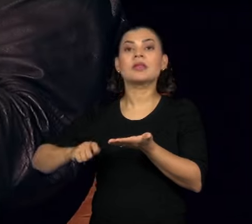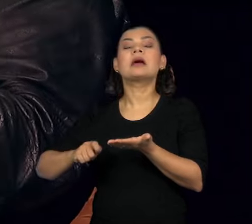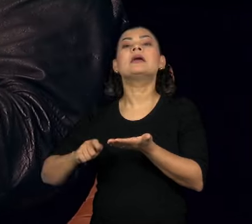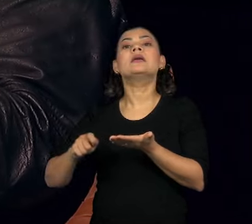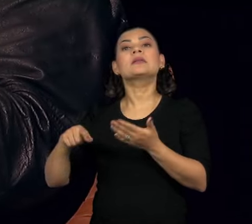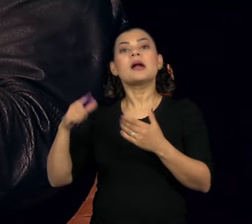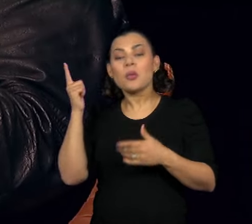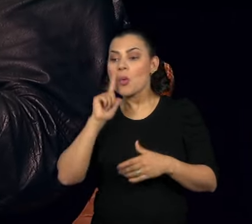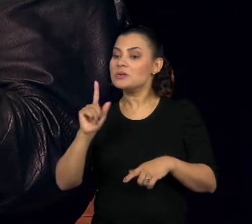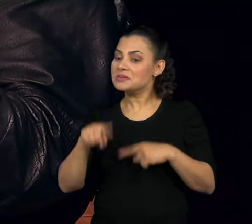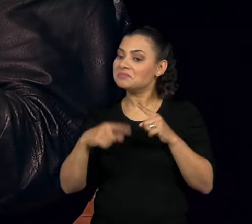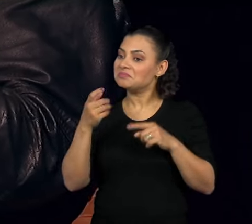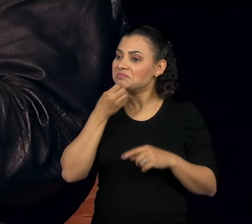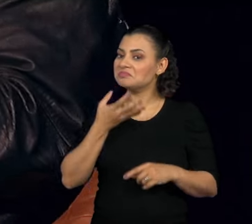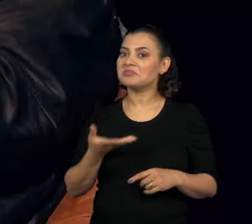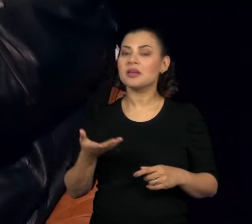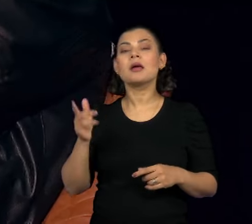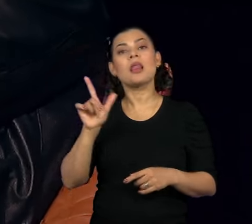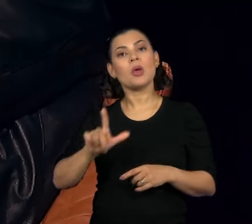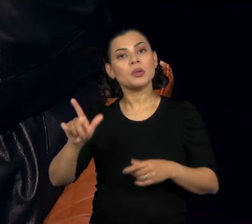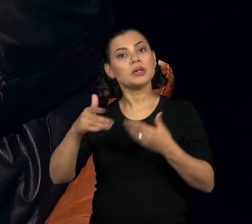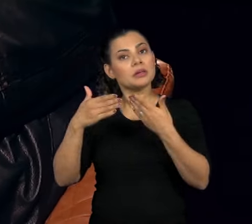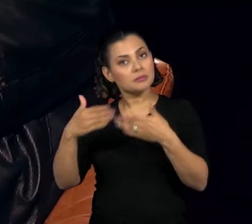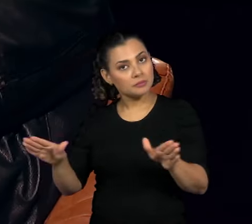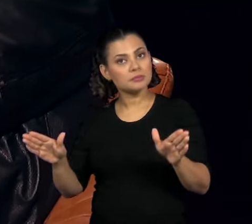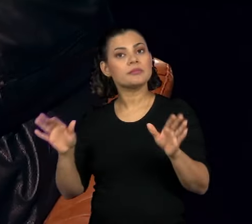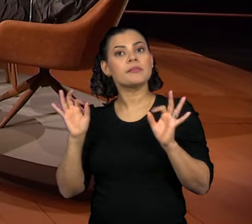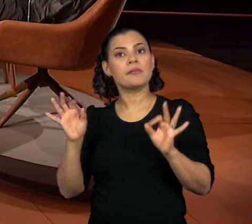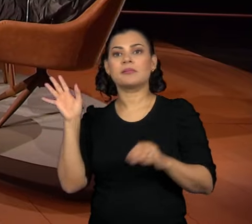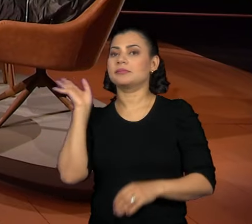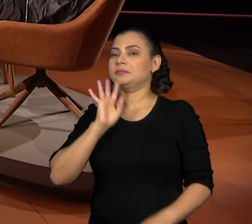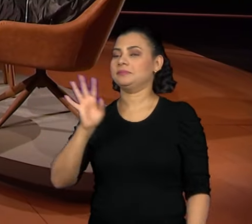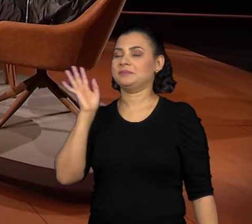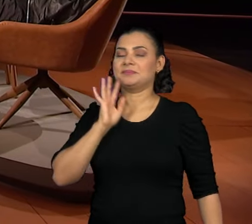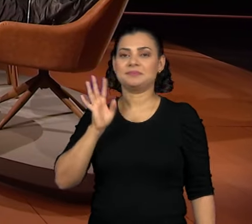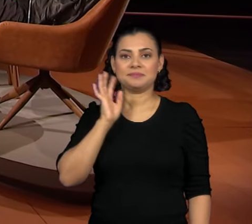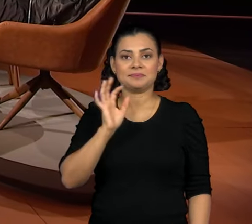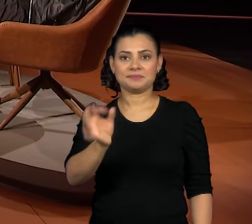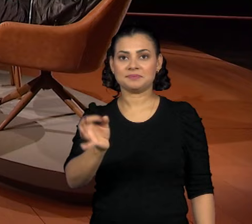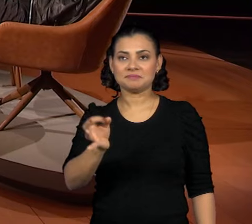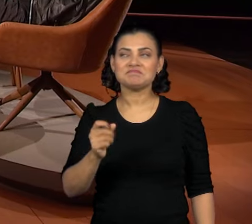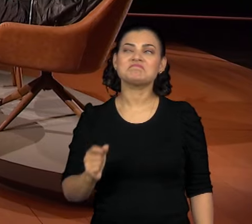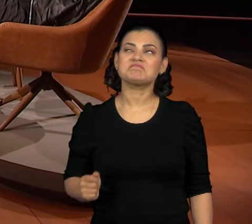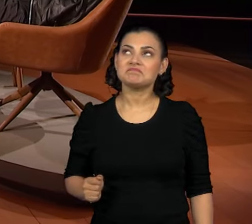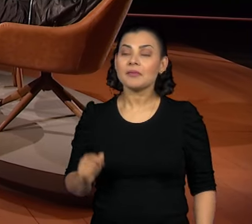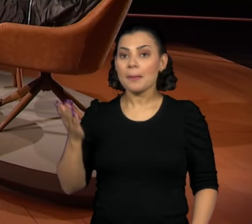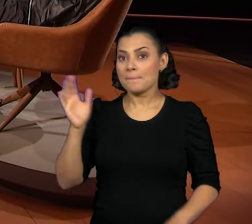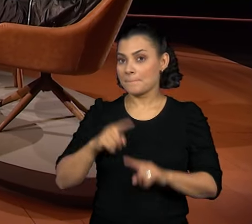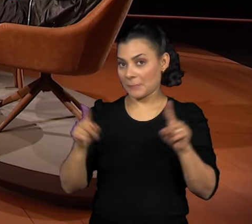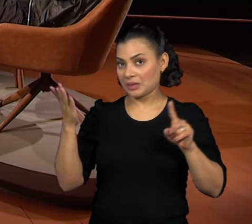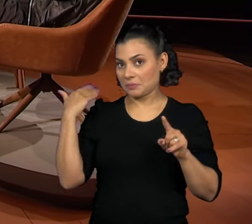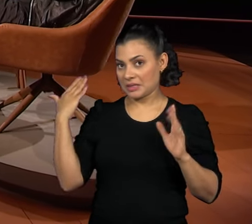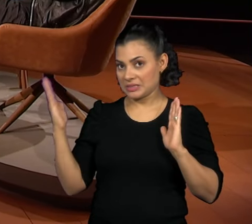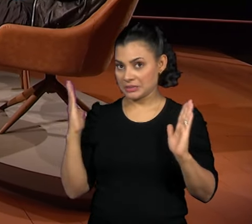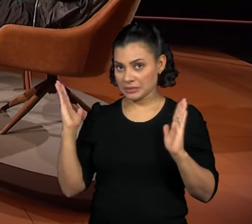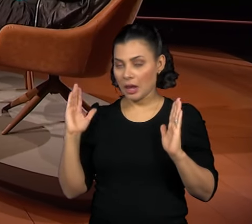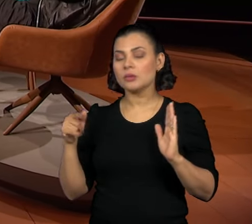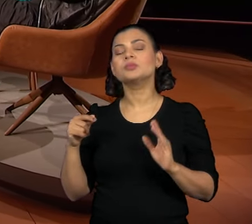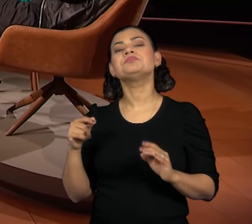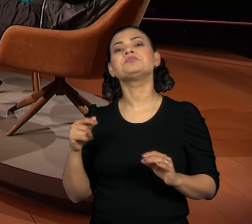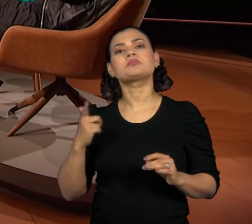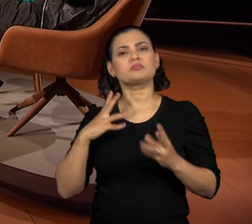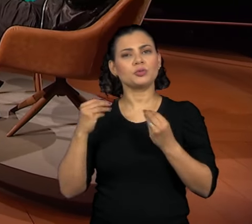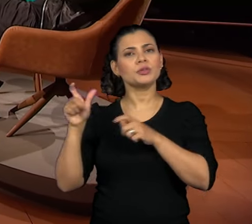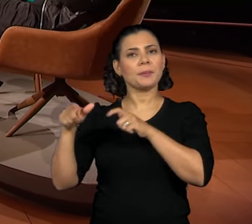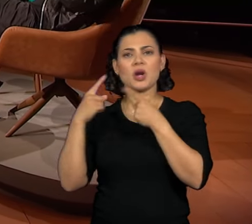aí deu certo, assim, a gente montou em Londrina, foi legal pra caramba, assim, mas na época a gente chegou a ser muito criticado,